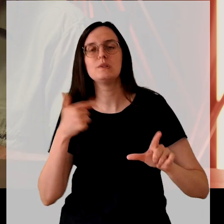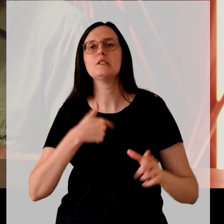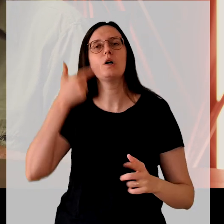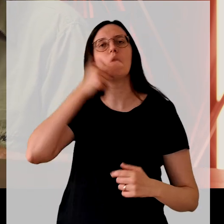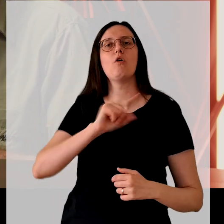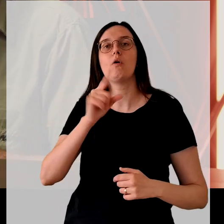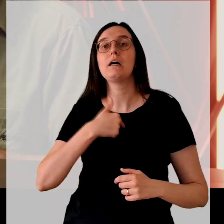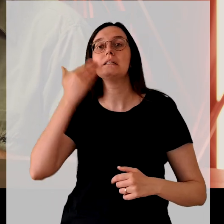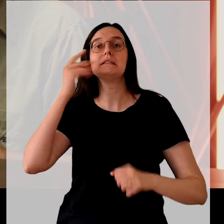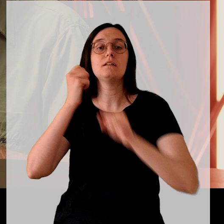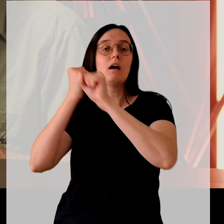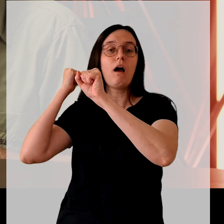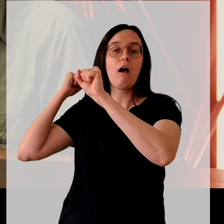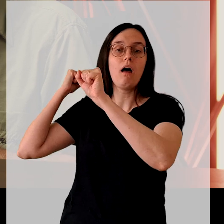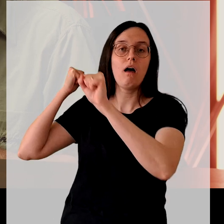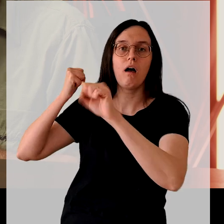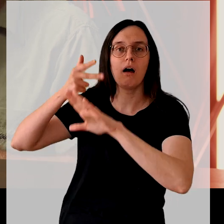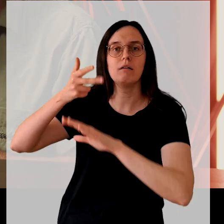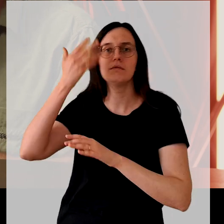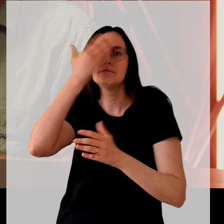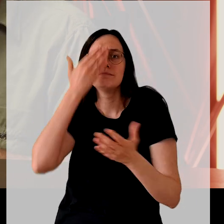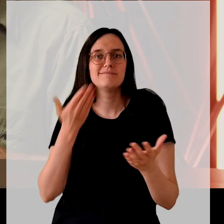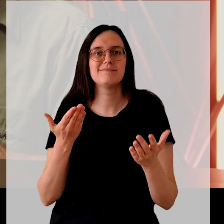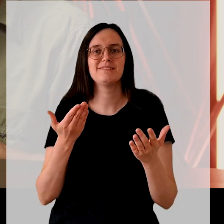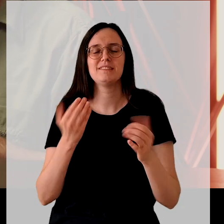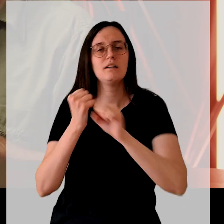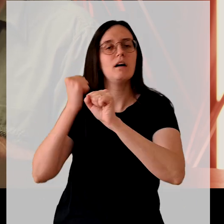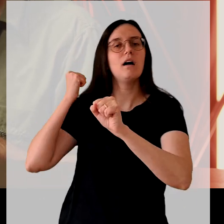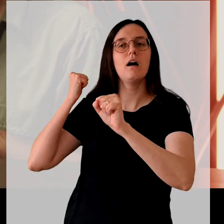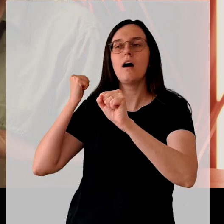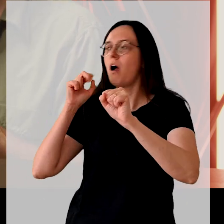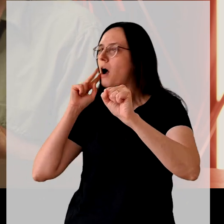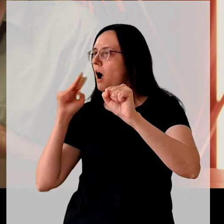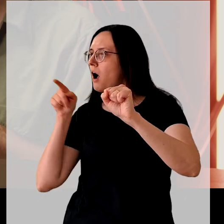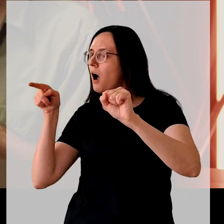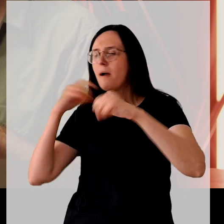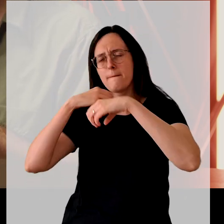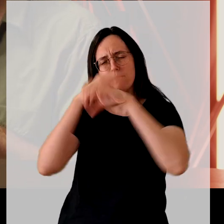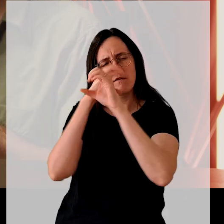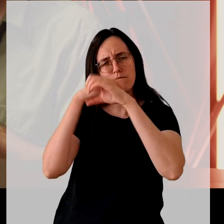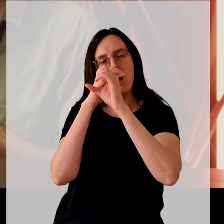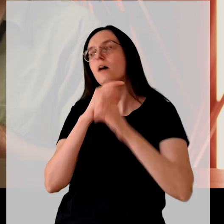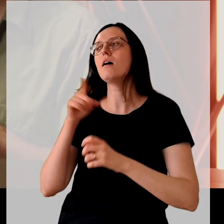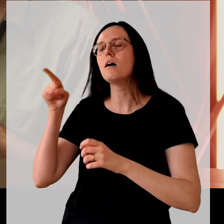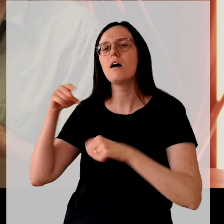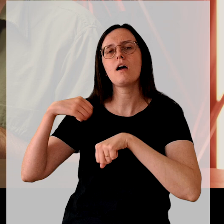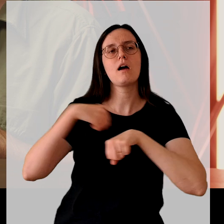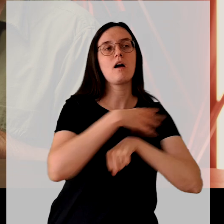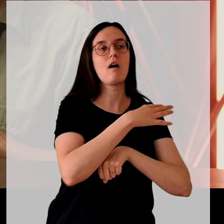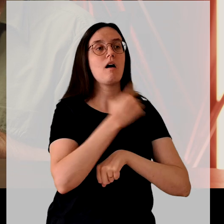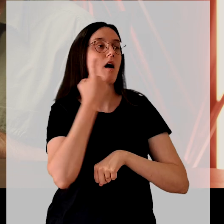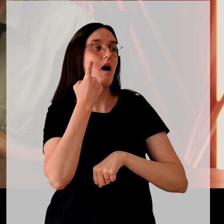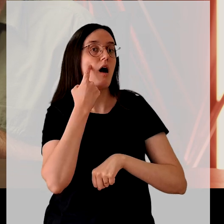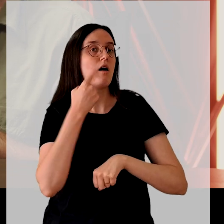ele, então ele não consegue saber se o boom está entrando em quadro ou não. Operar o boom, às vezes, olhando para o foquista, né? O foquista te